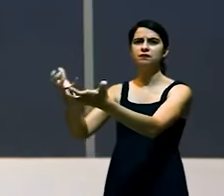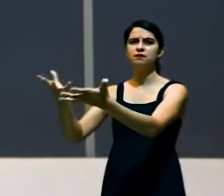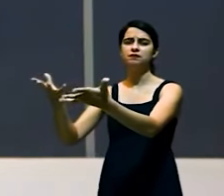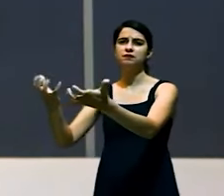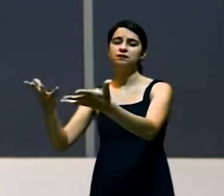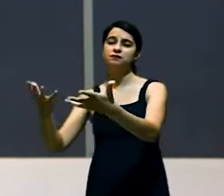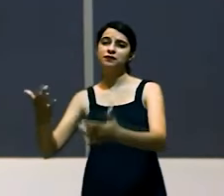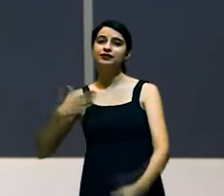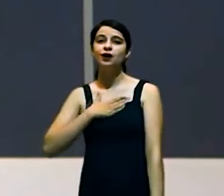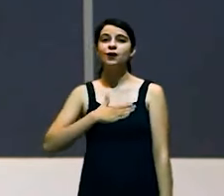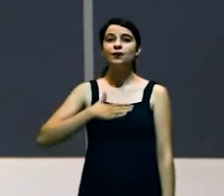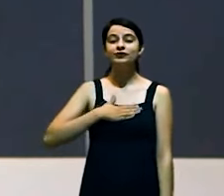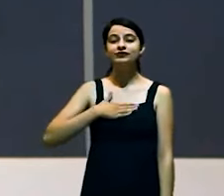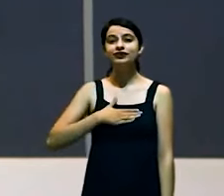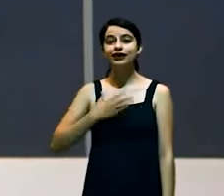gostariam de aqui estar,